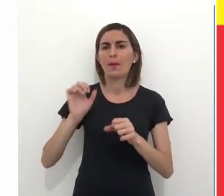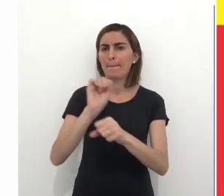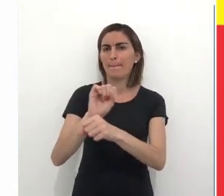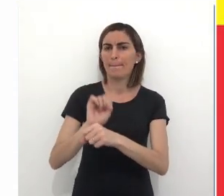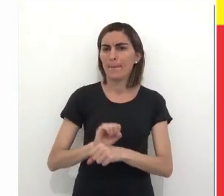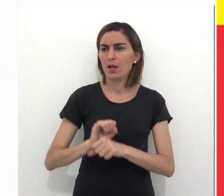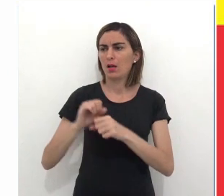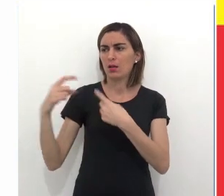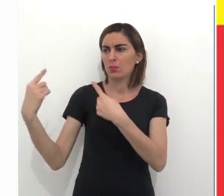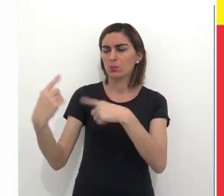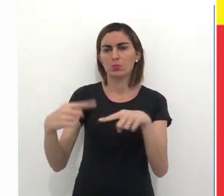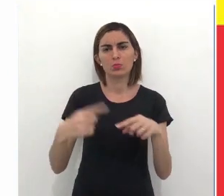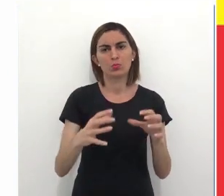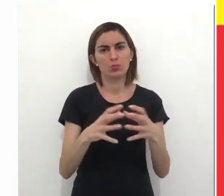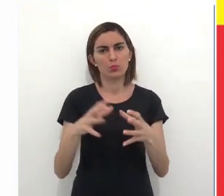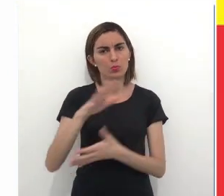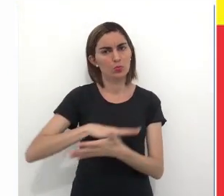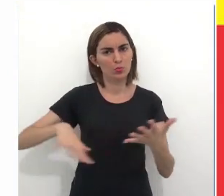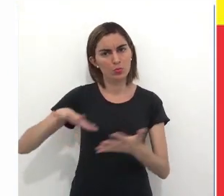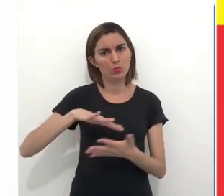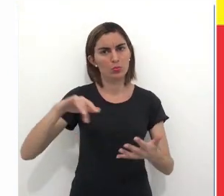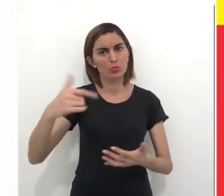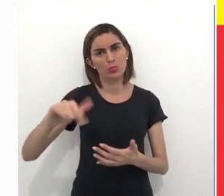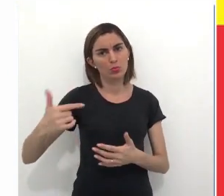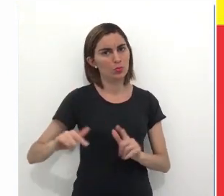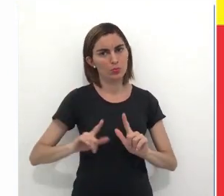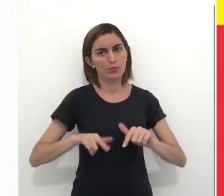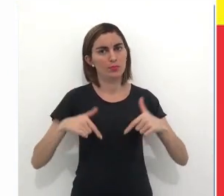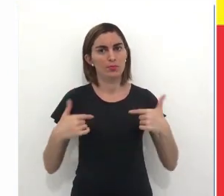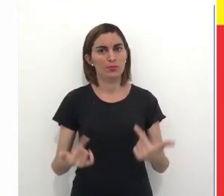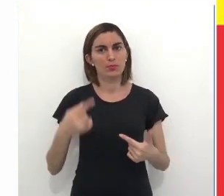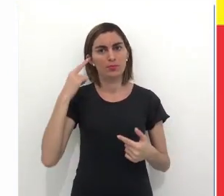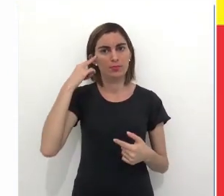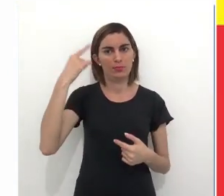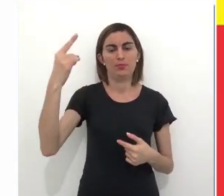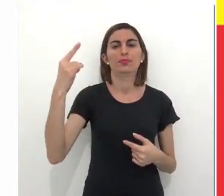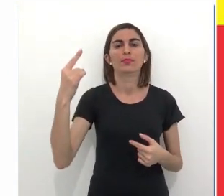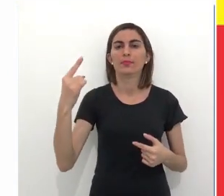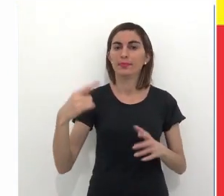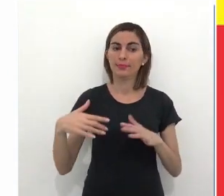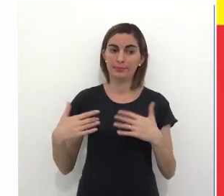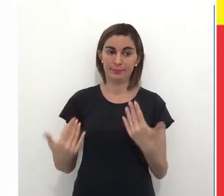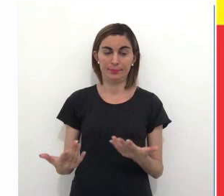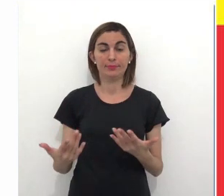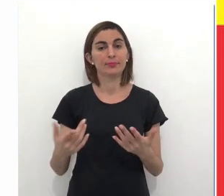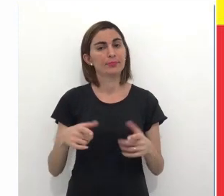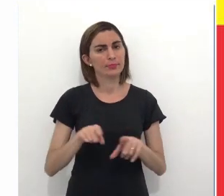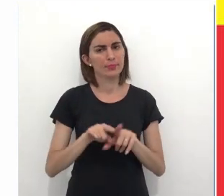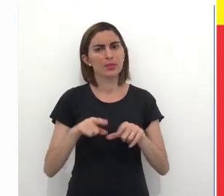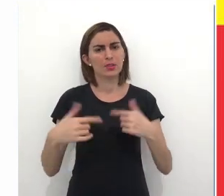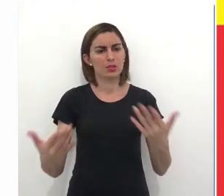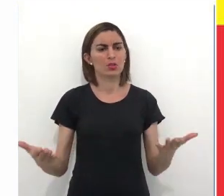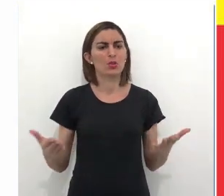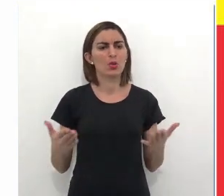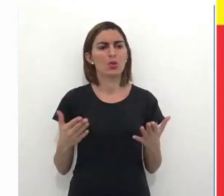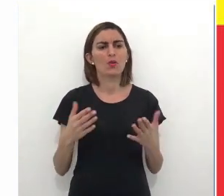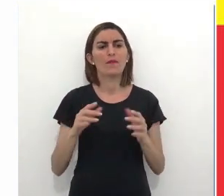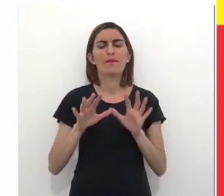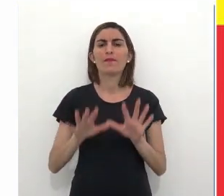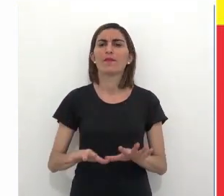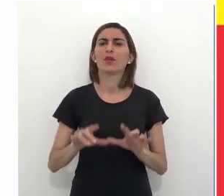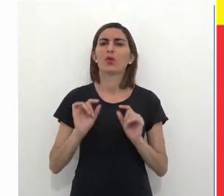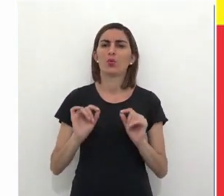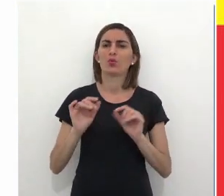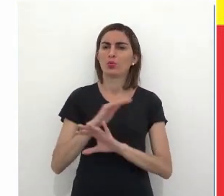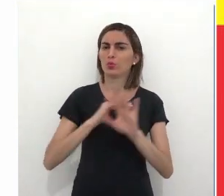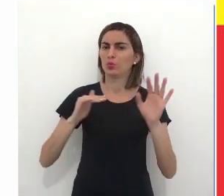para parar os revoltosos. Eles não tiveram muita sorte com essa ideia, viu? Então esses levantes